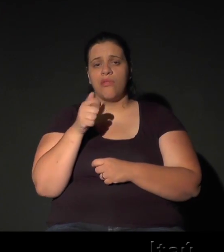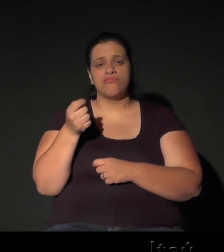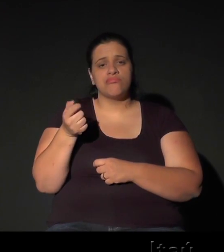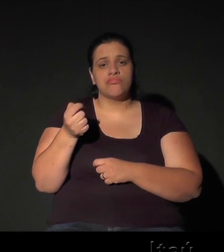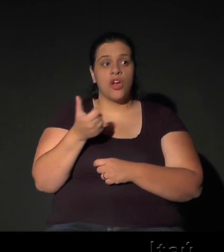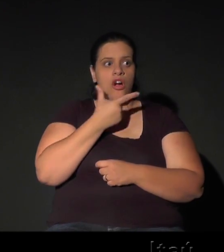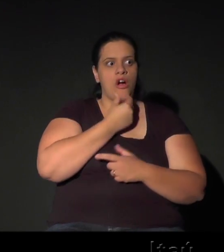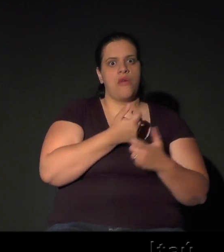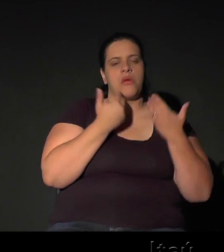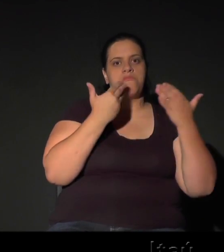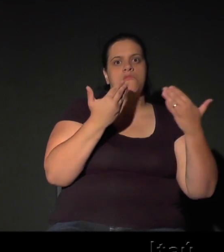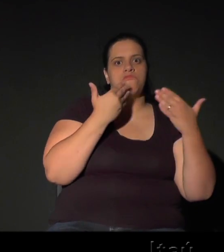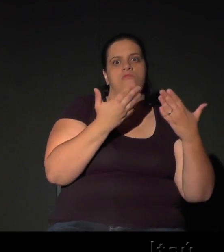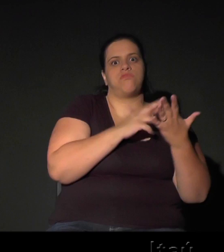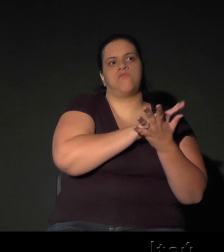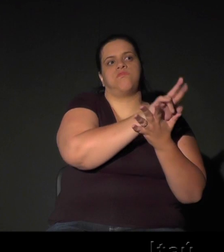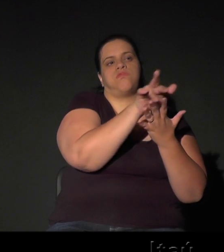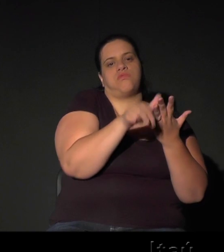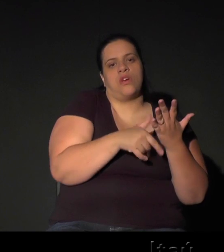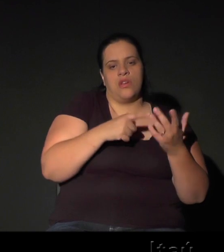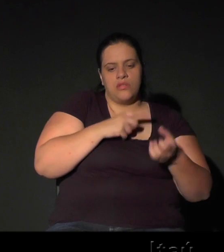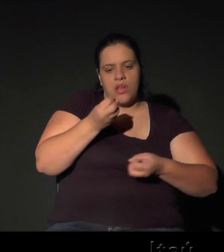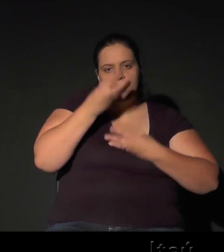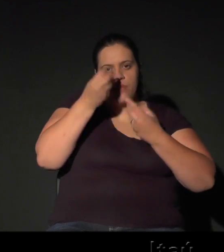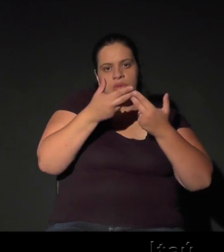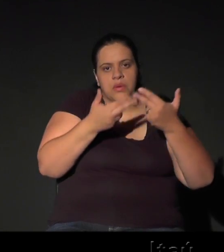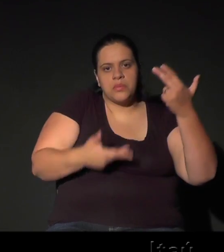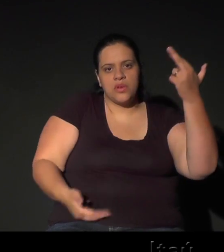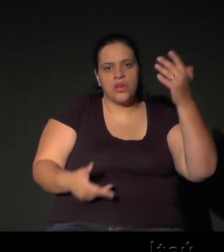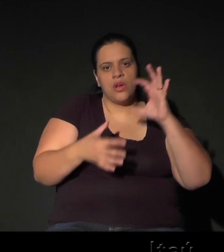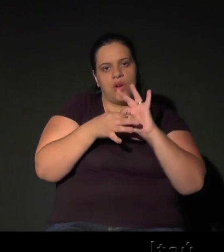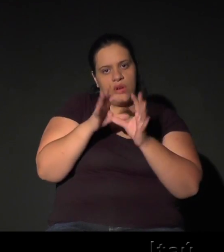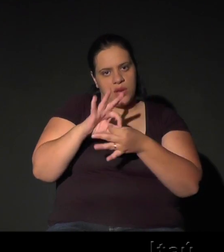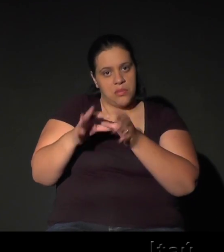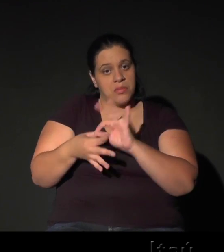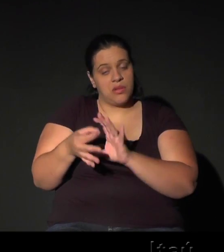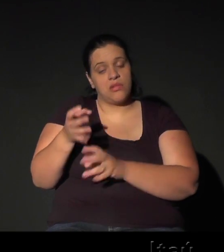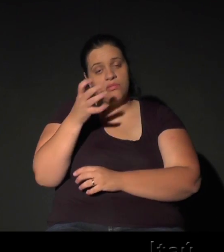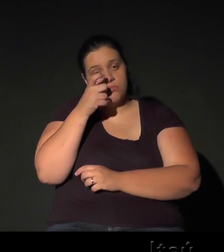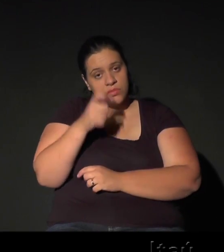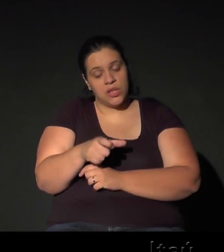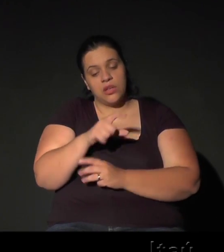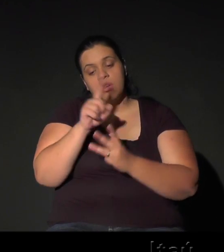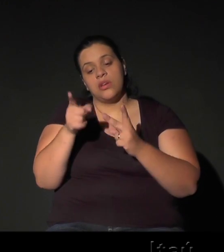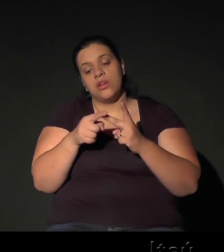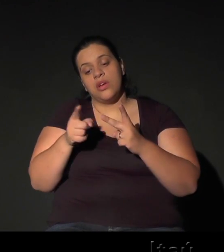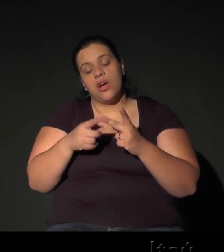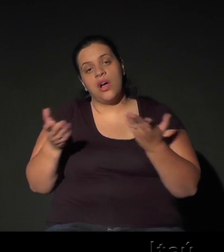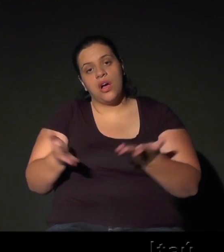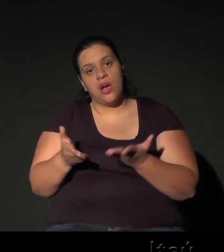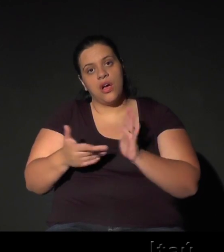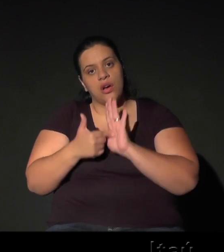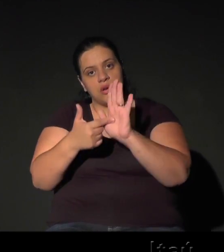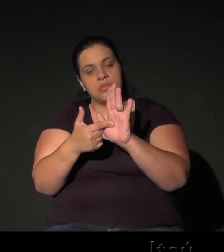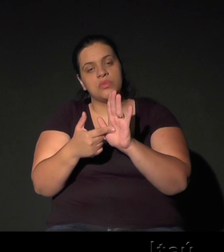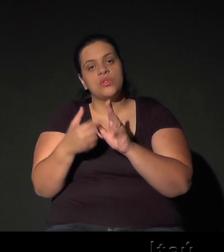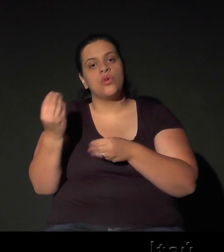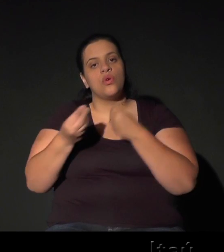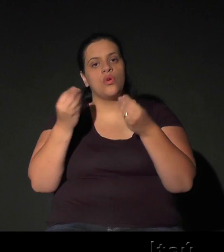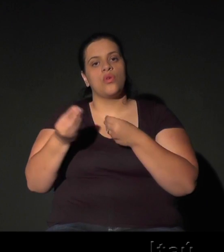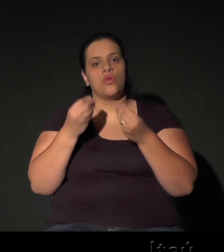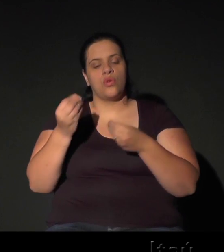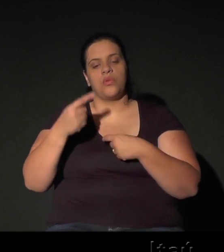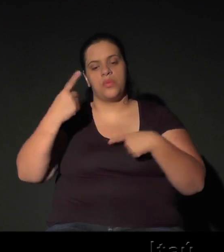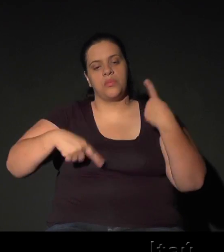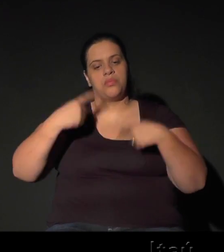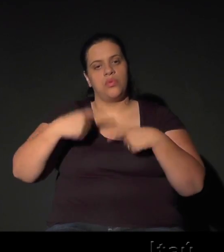a dos homens enfim tem uma quantidade enorme de dados da cobertura das Olimpíadas muito interessante e o segundo dossiê que eles fizeram agora foi sobre a violência